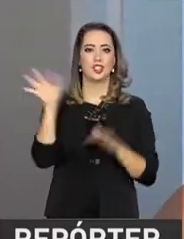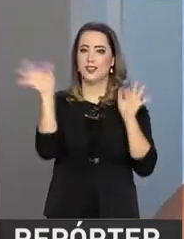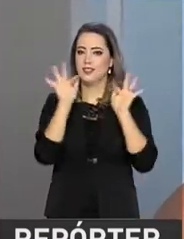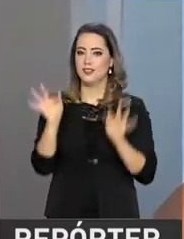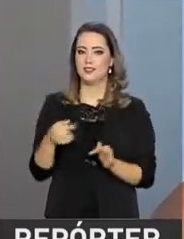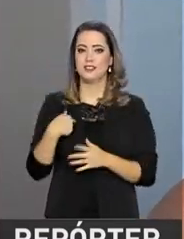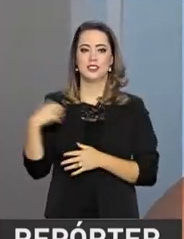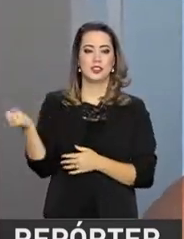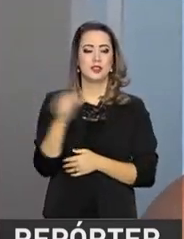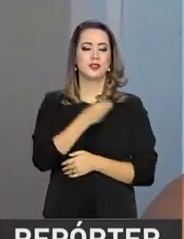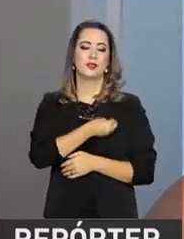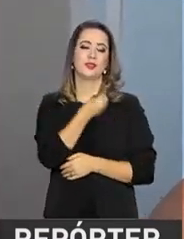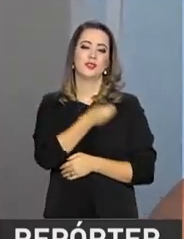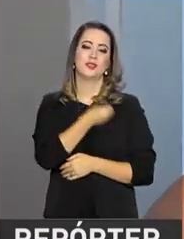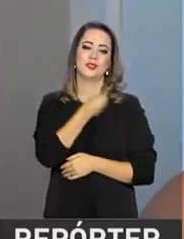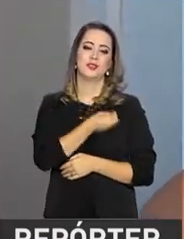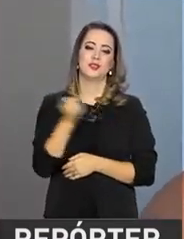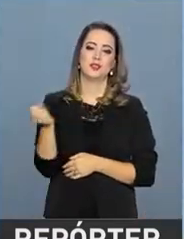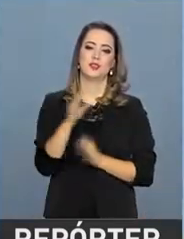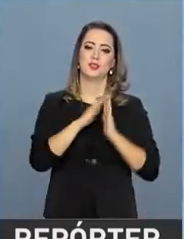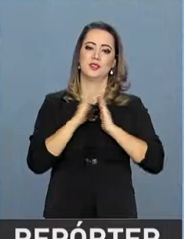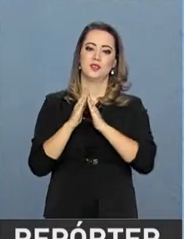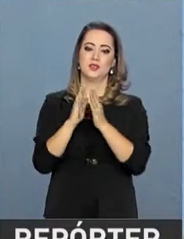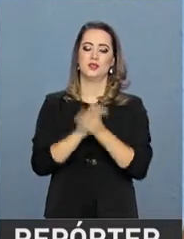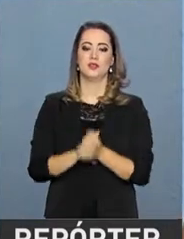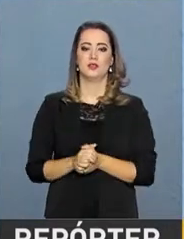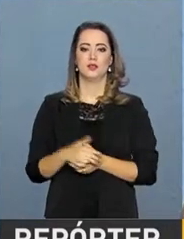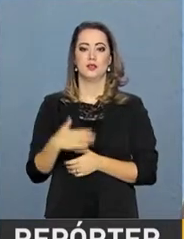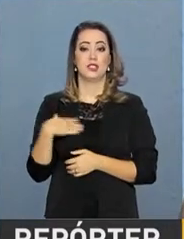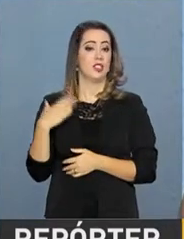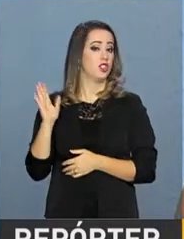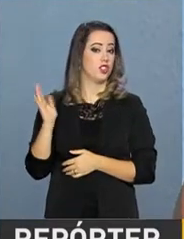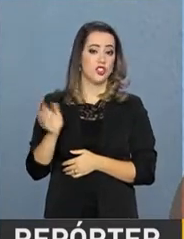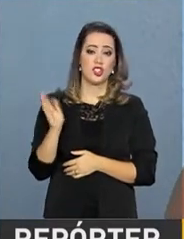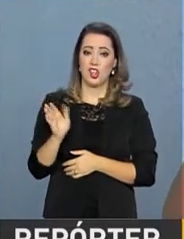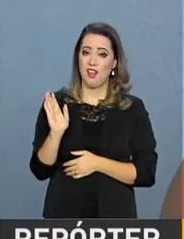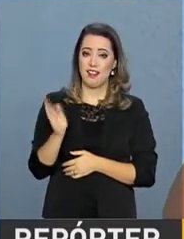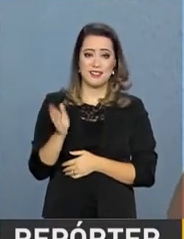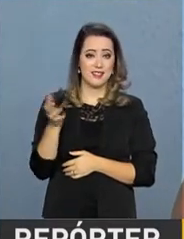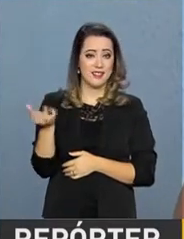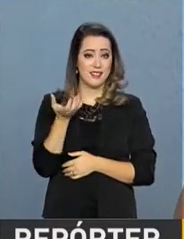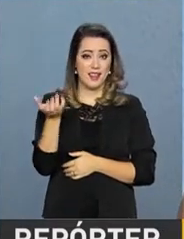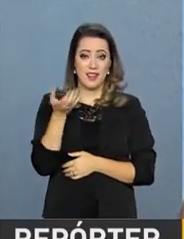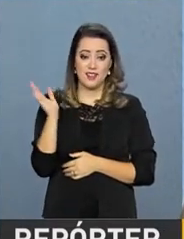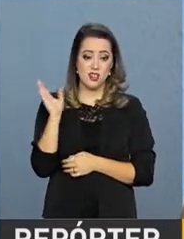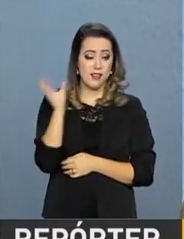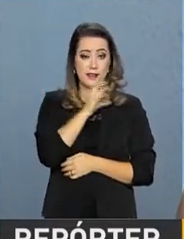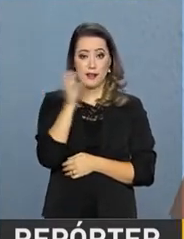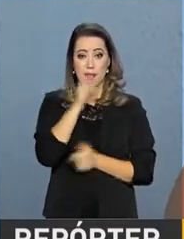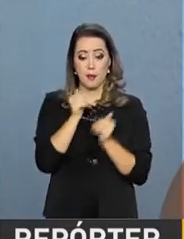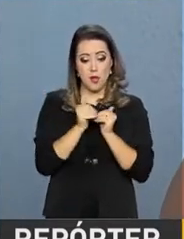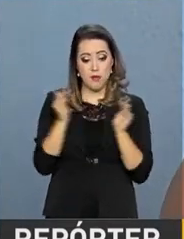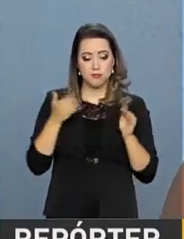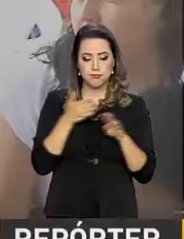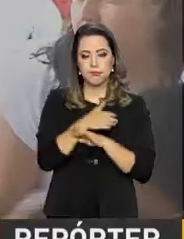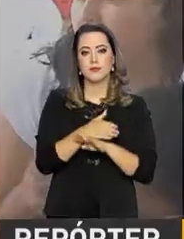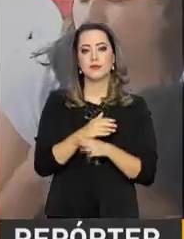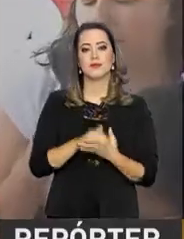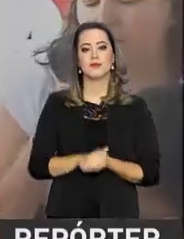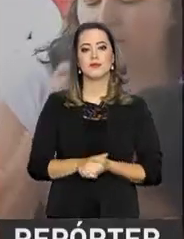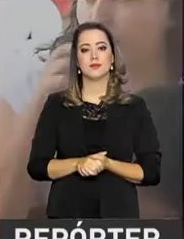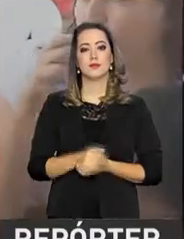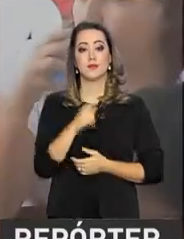começar vida nova no novo lá a gente tá doido japão mudar logo já inaugura a casa já é isso